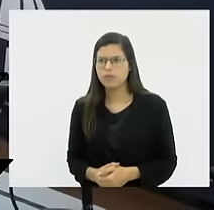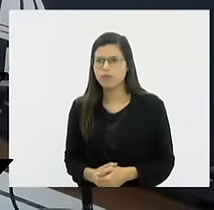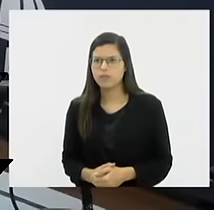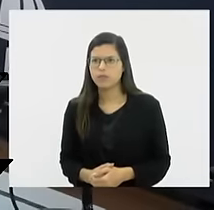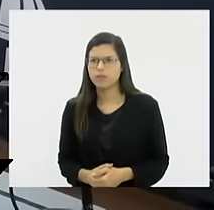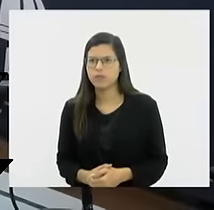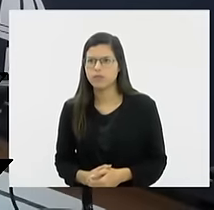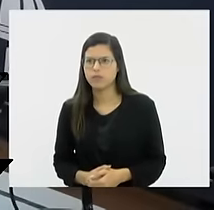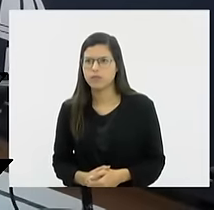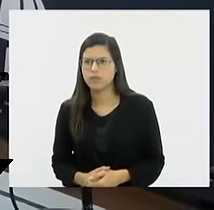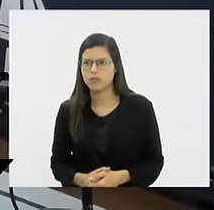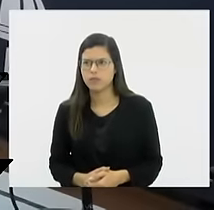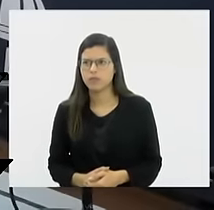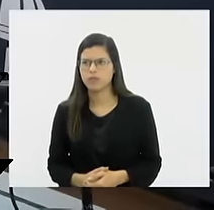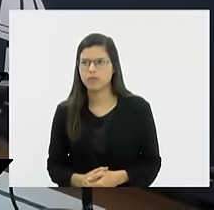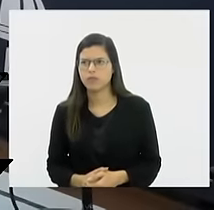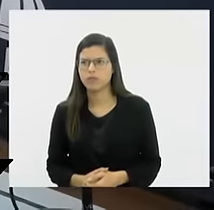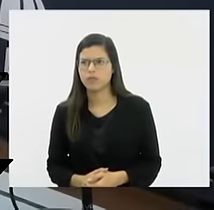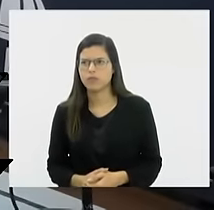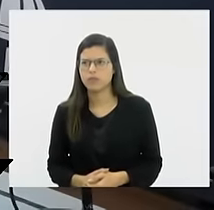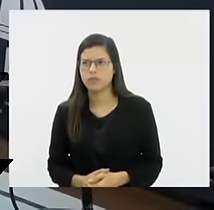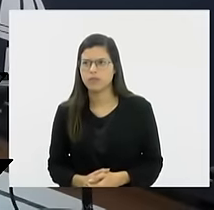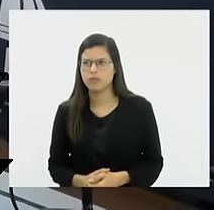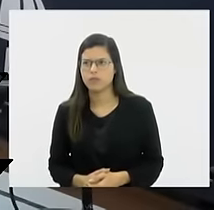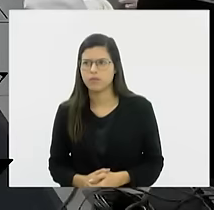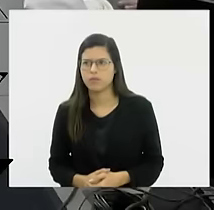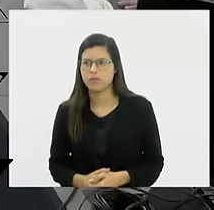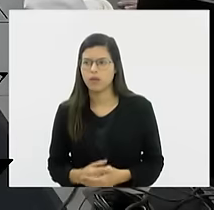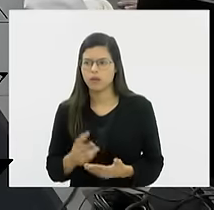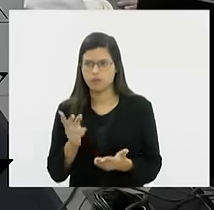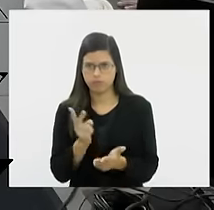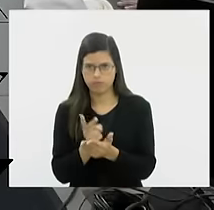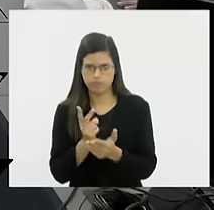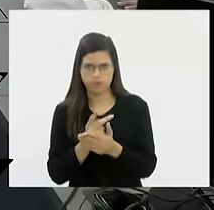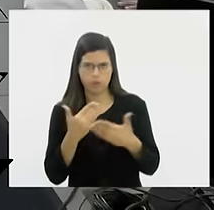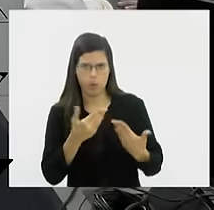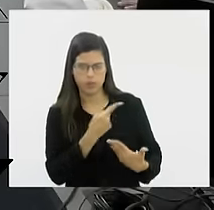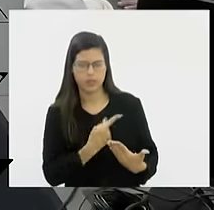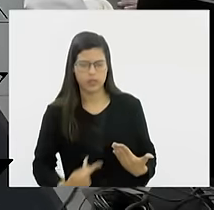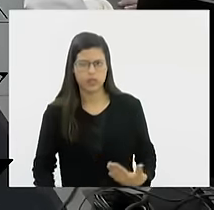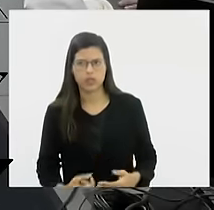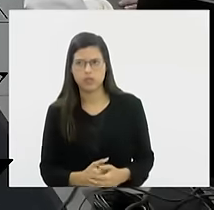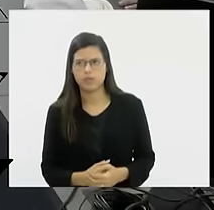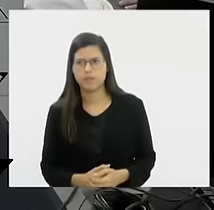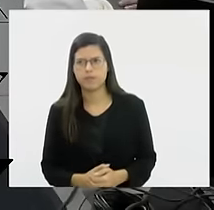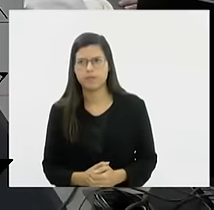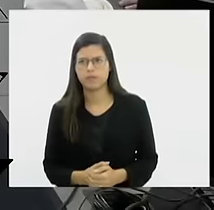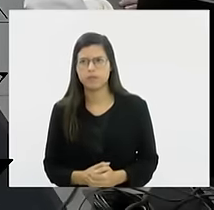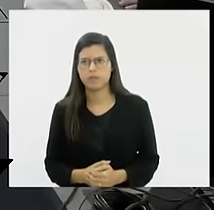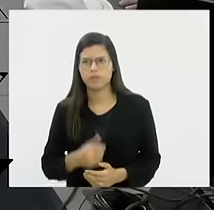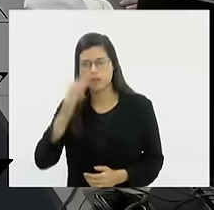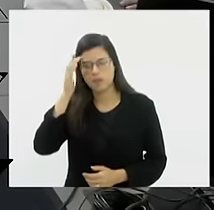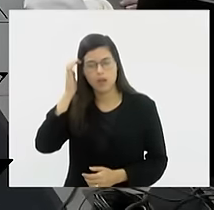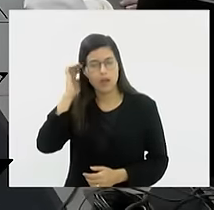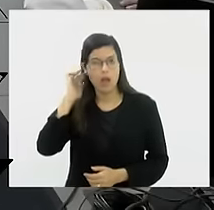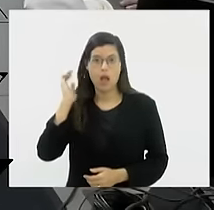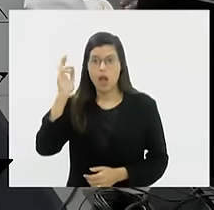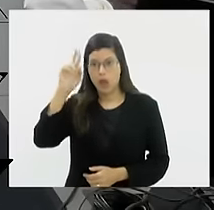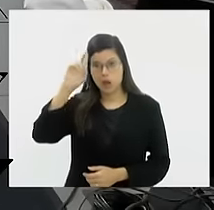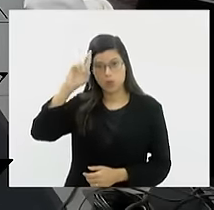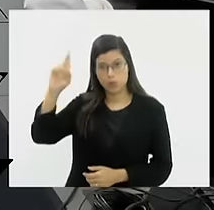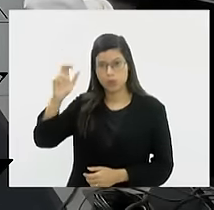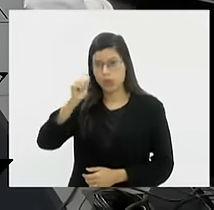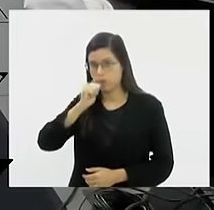lá. Vamos chegar lá. Dando prosseguimento, então, presidente, a dona da empresa, quando esteve